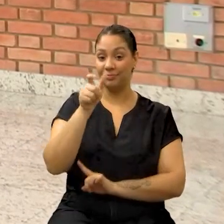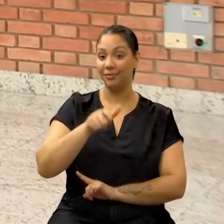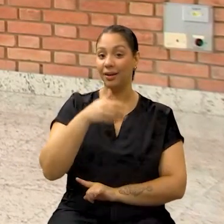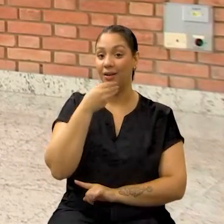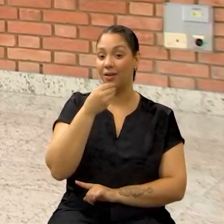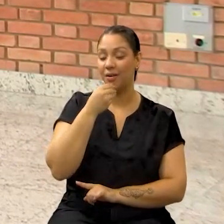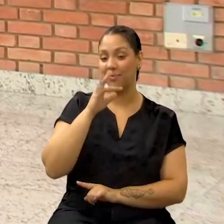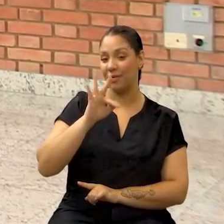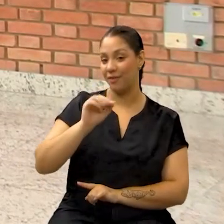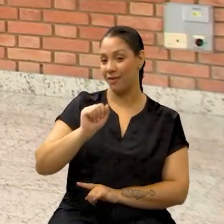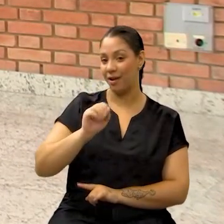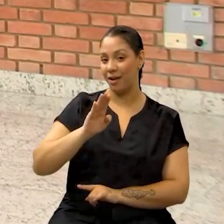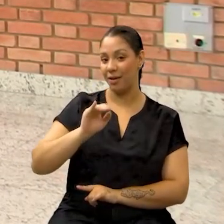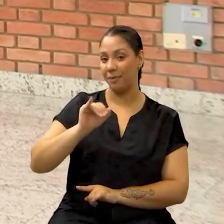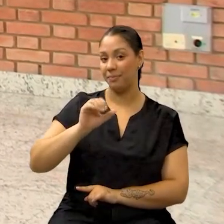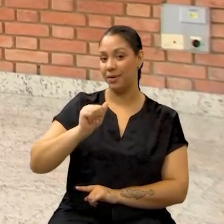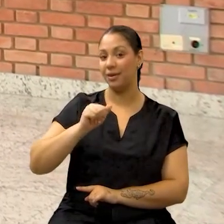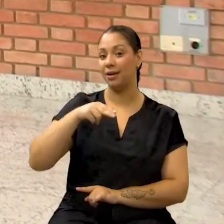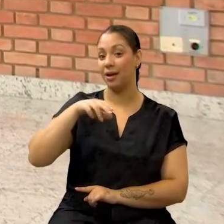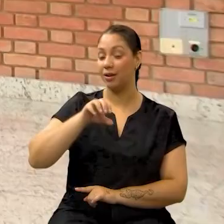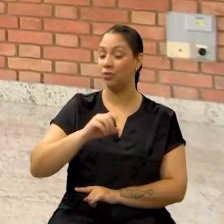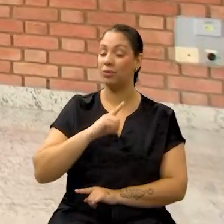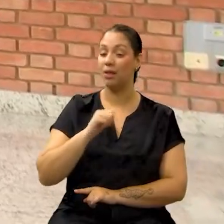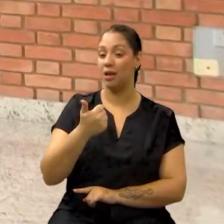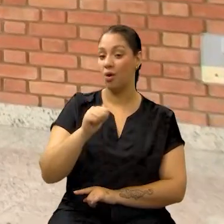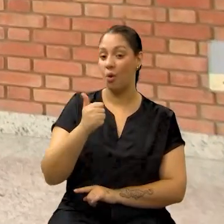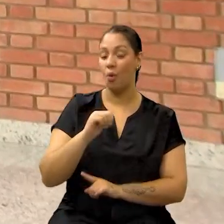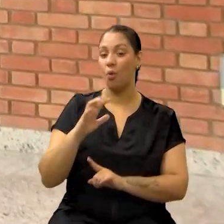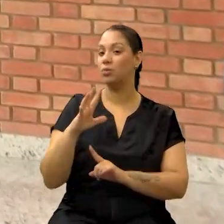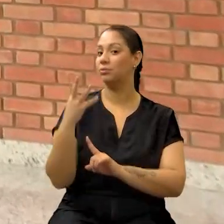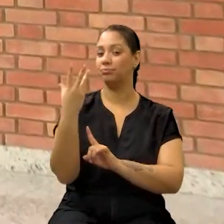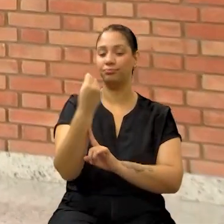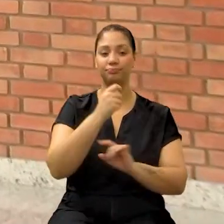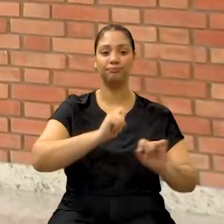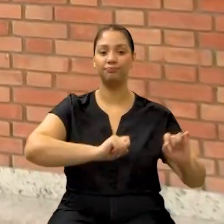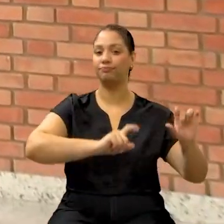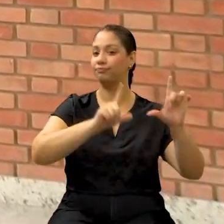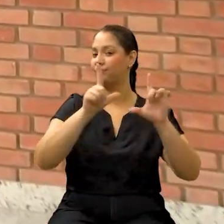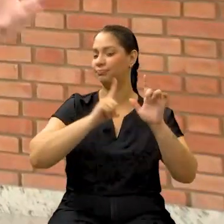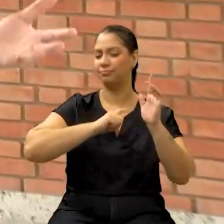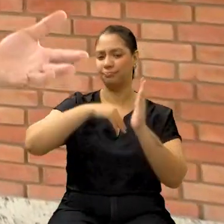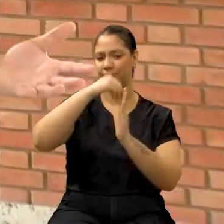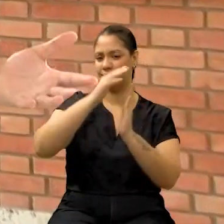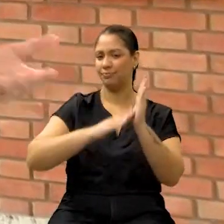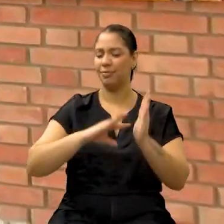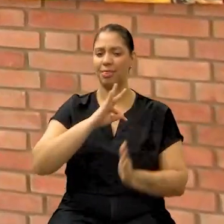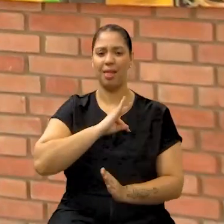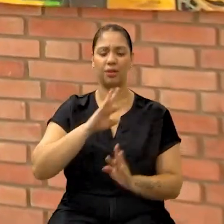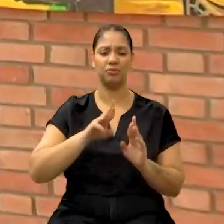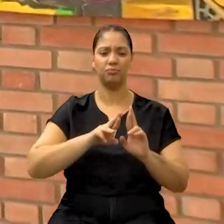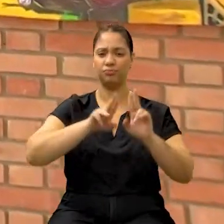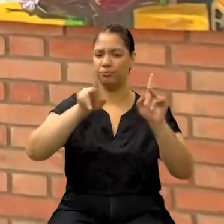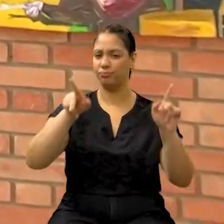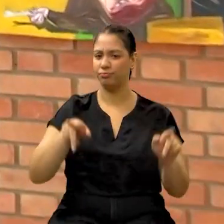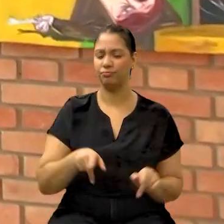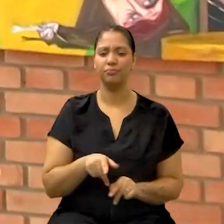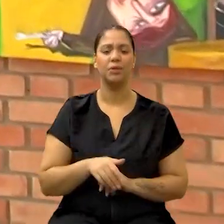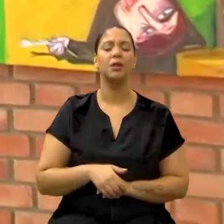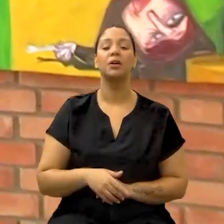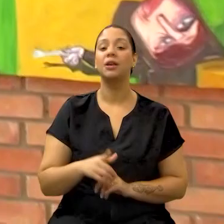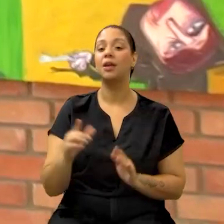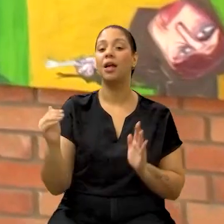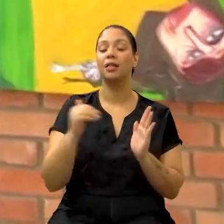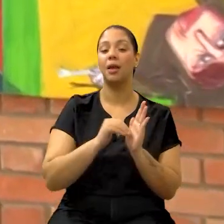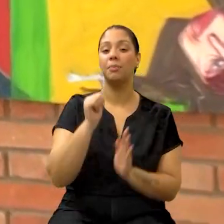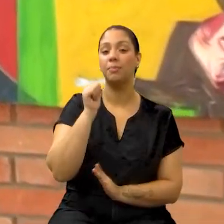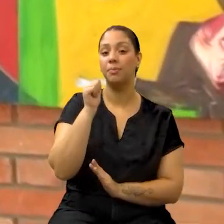plástico Fabiano Carriero. São 11 obras em técnicas variadas, acrílica, óleo e olha só,